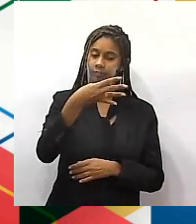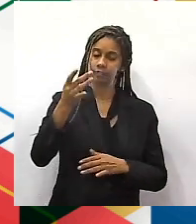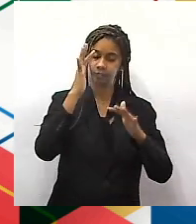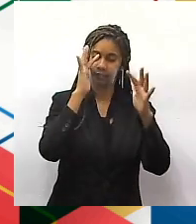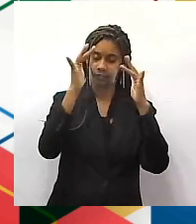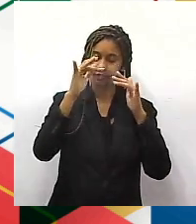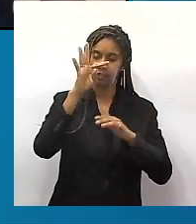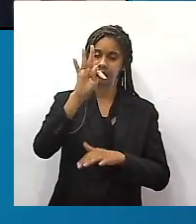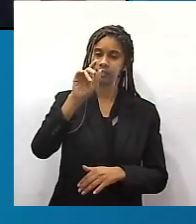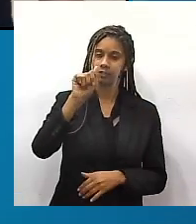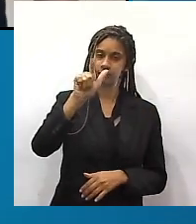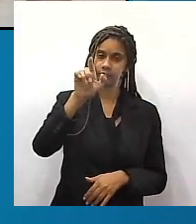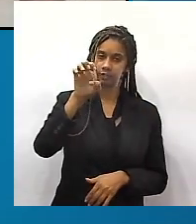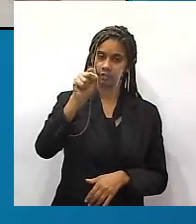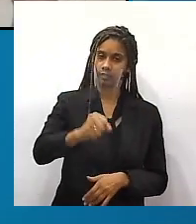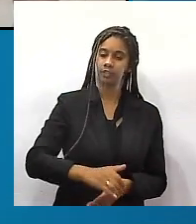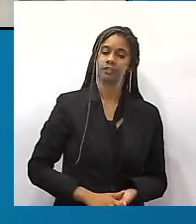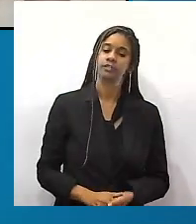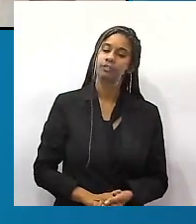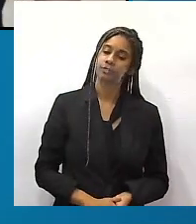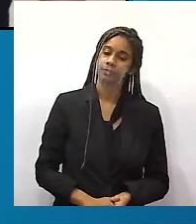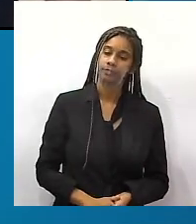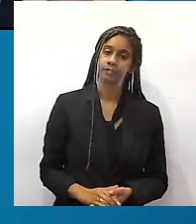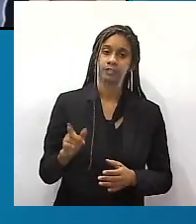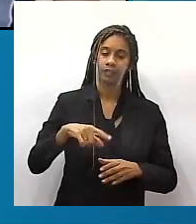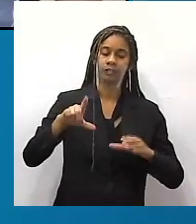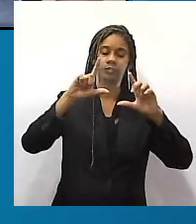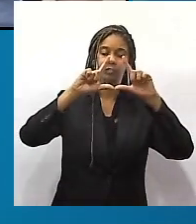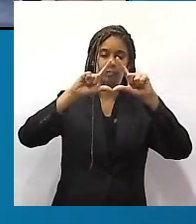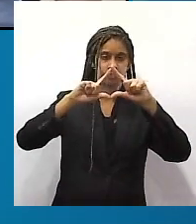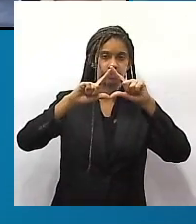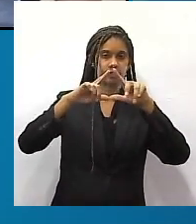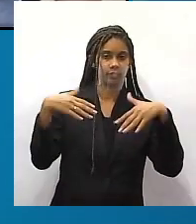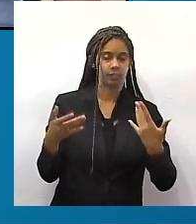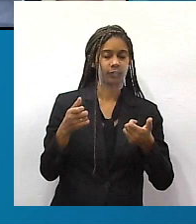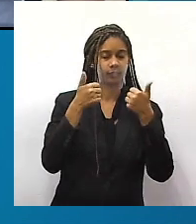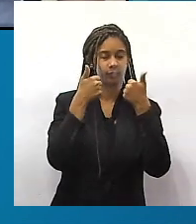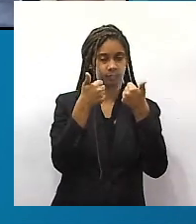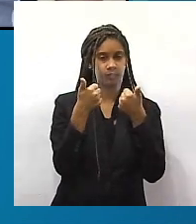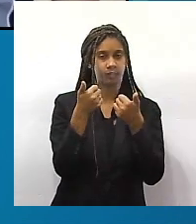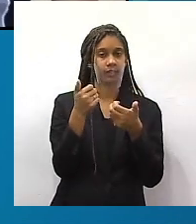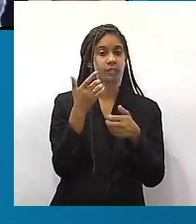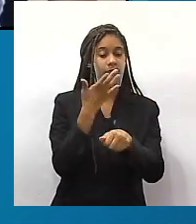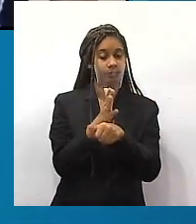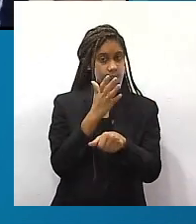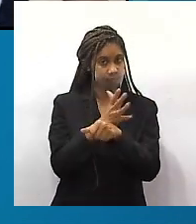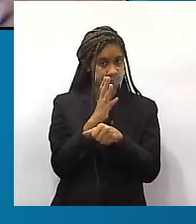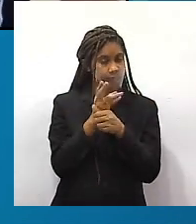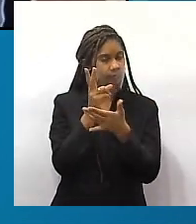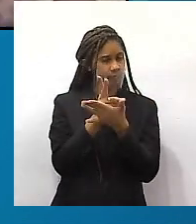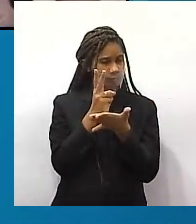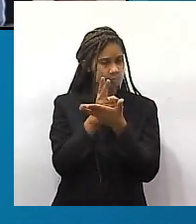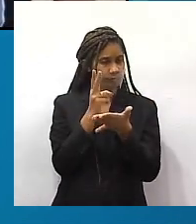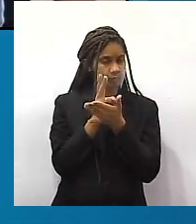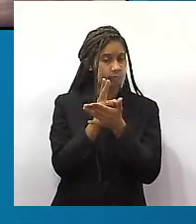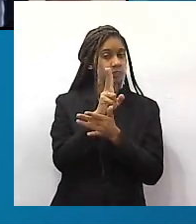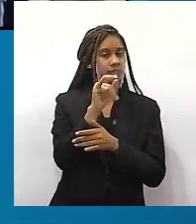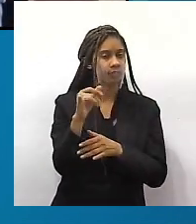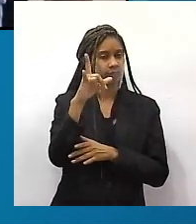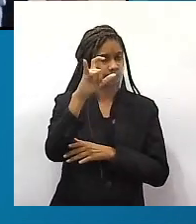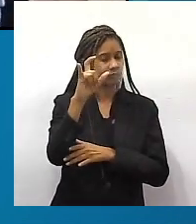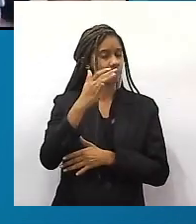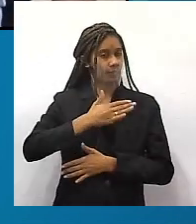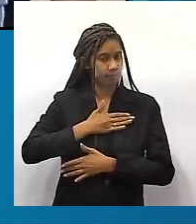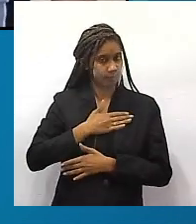aos triângulos, beleza? Então, não esquece aí de praticar o Teorema de Tales. Passa lá no meu Instagram, se